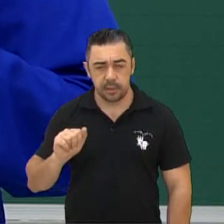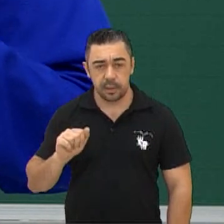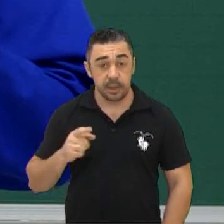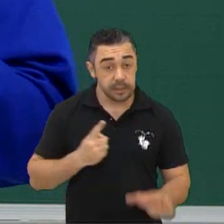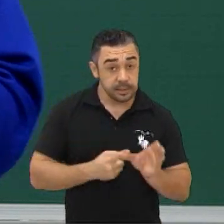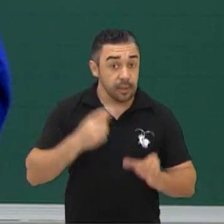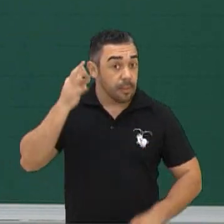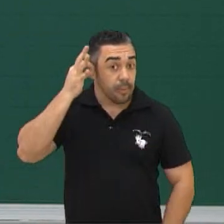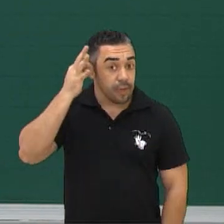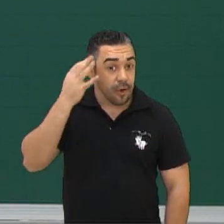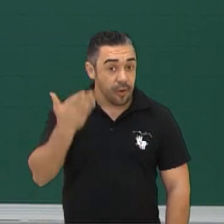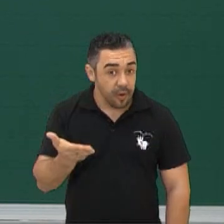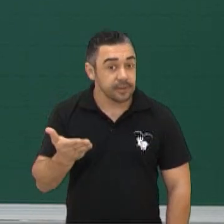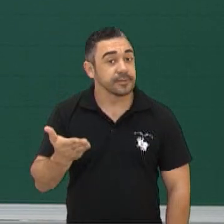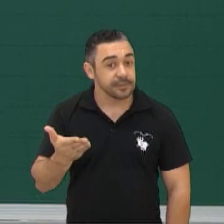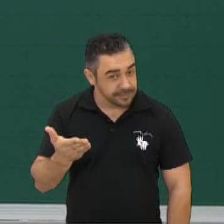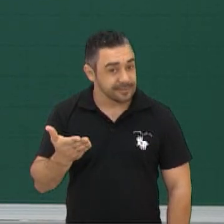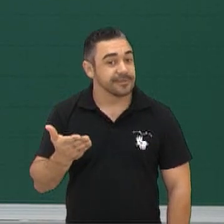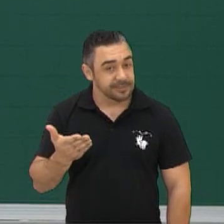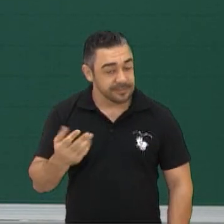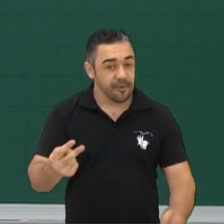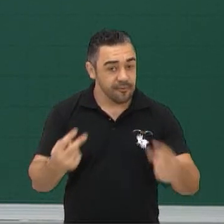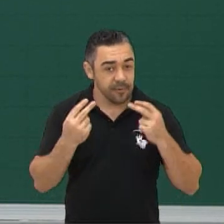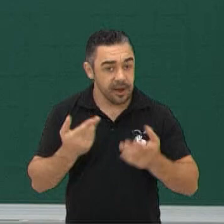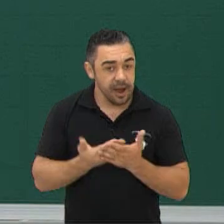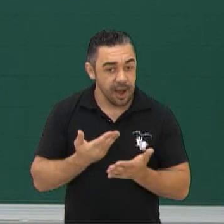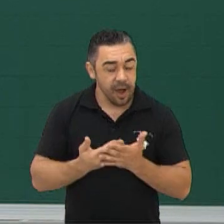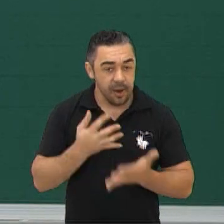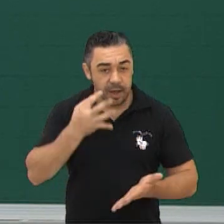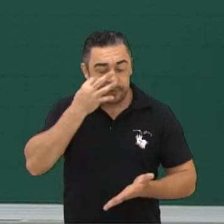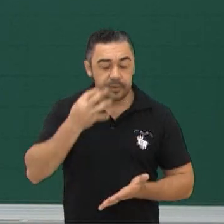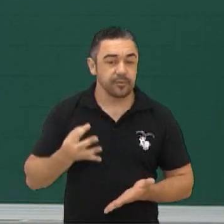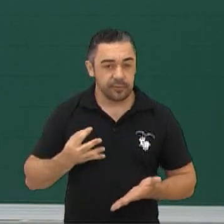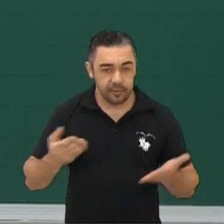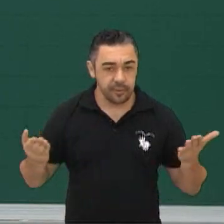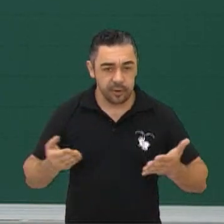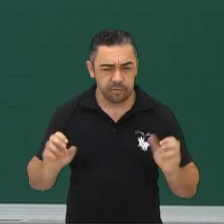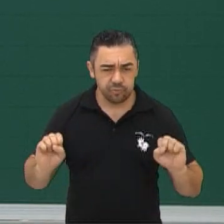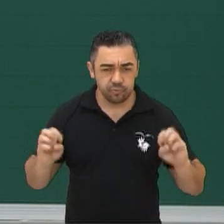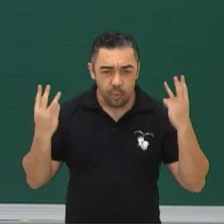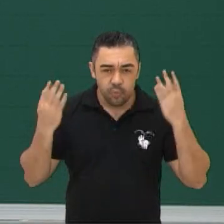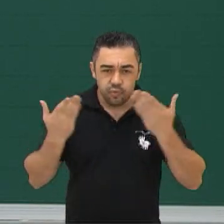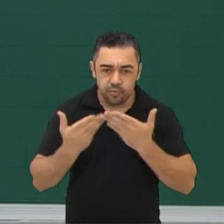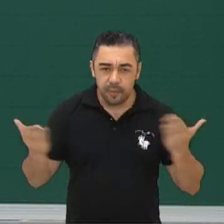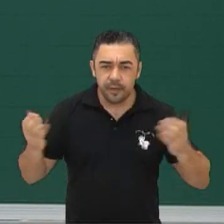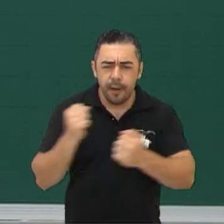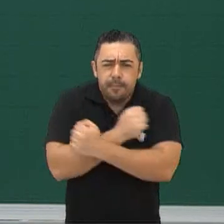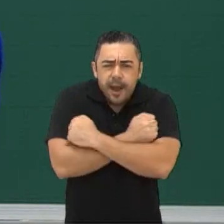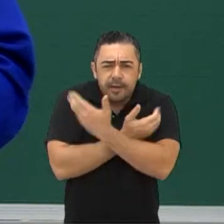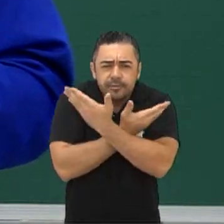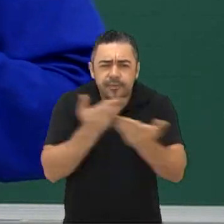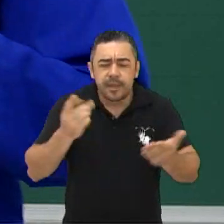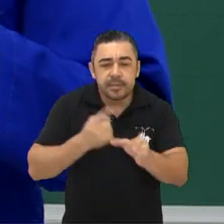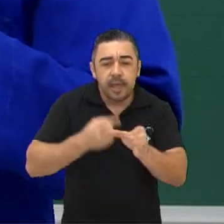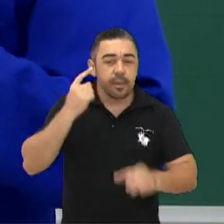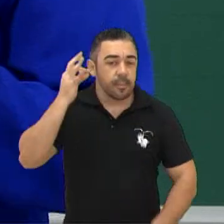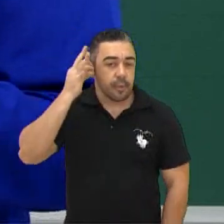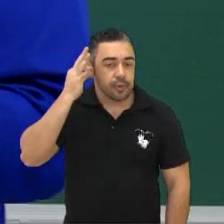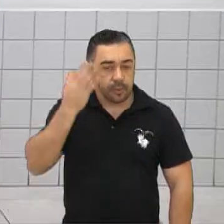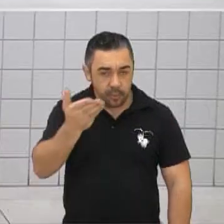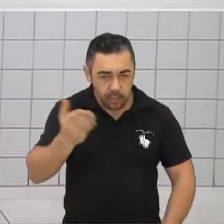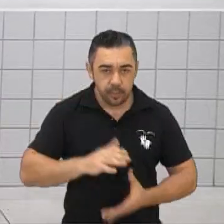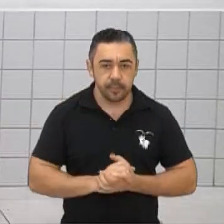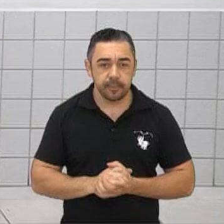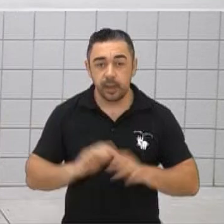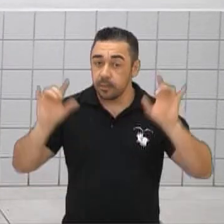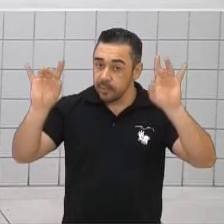Ponta Grossa. Olha só, Ponta Grossa assistindo a nossa aula ao vivo. Show de bola. Um abraço para Ponta Grossa, todos os nossos amigos aí de Ponta Grossa.